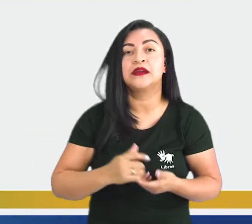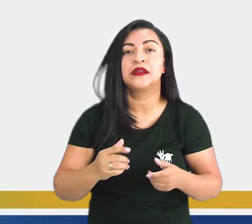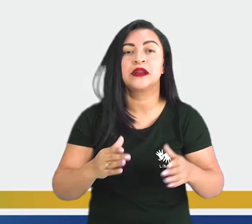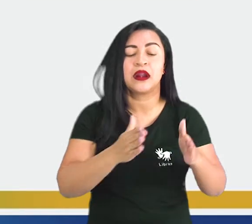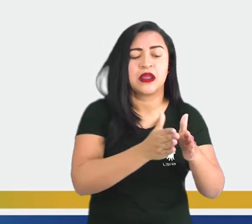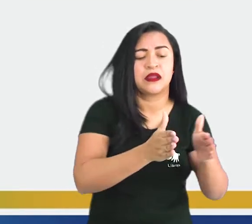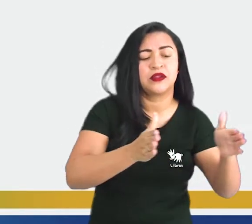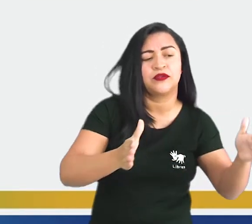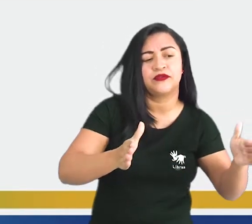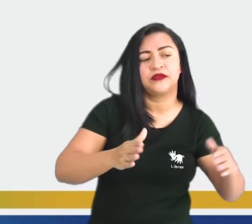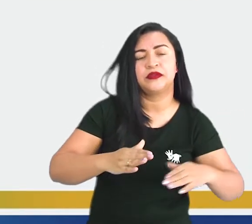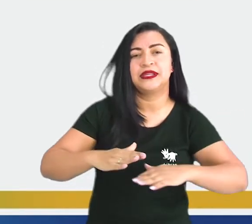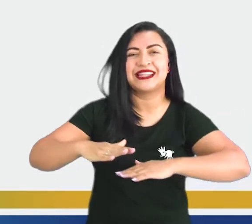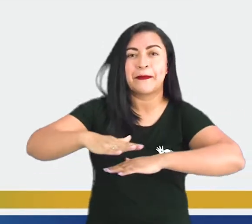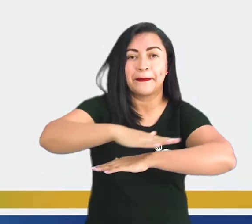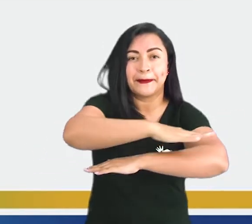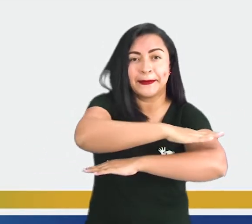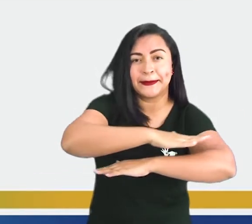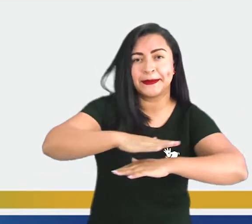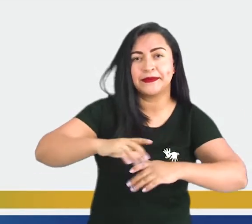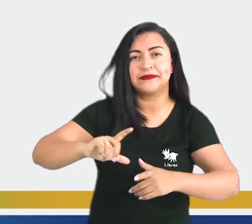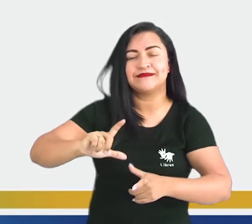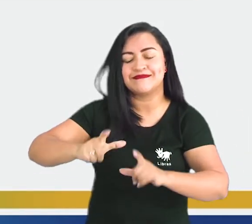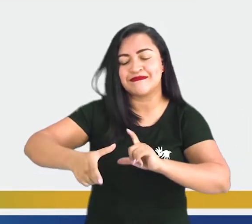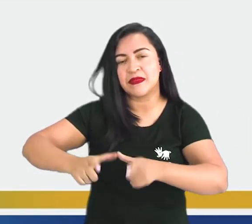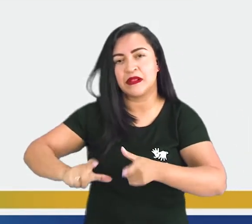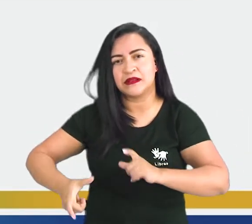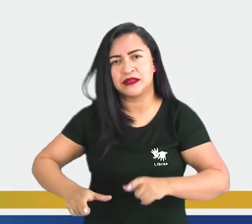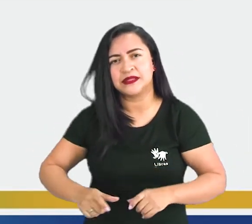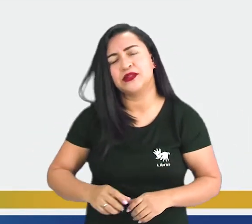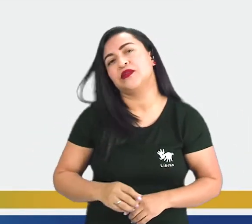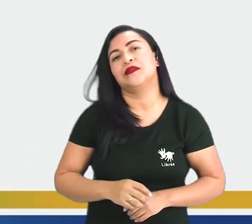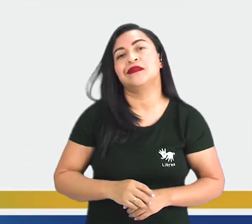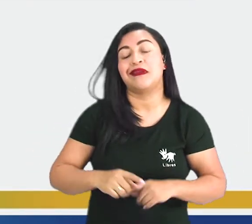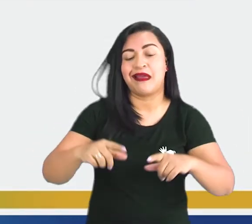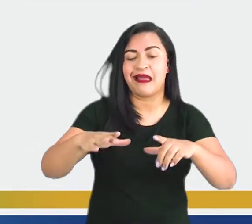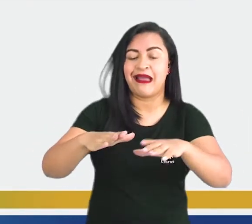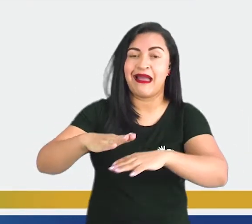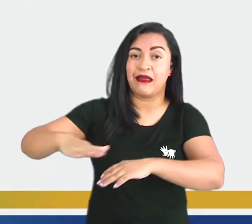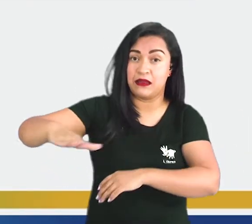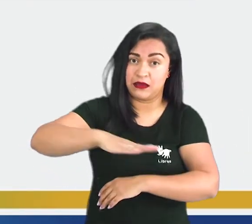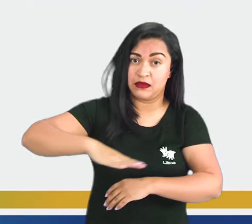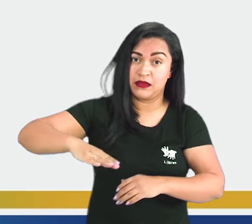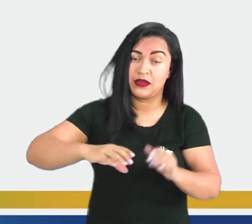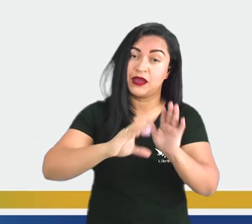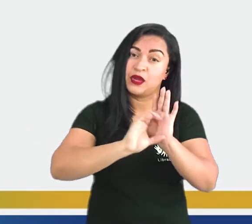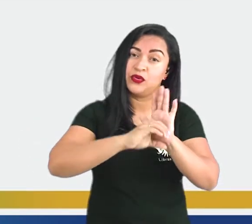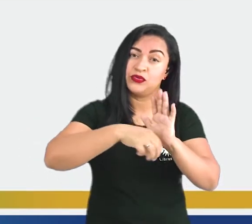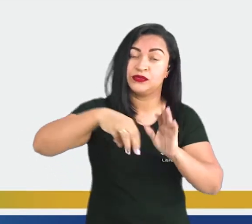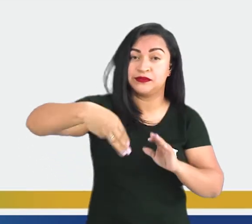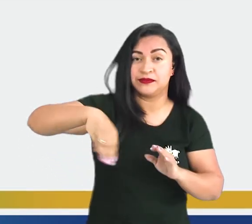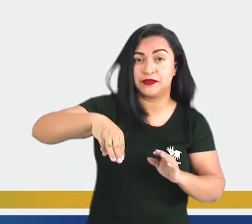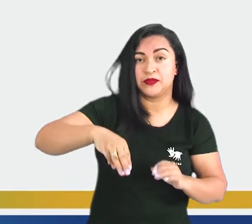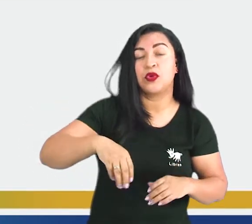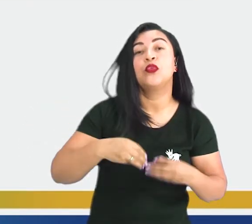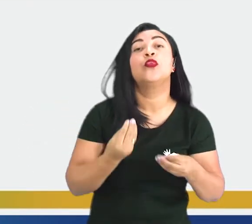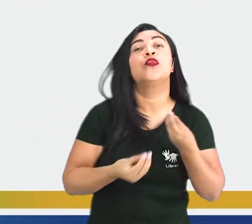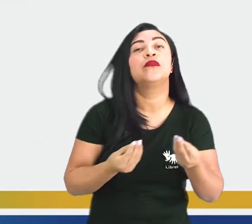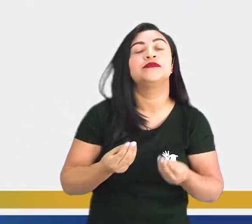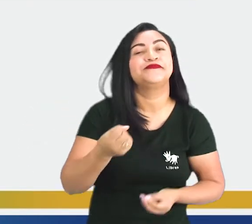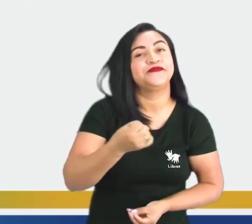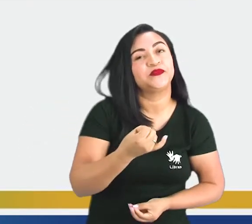geométricas planas. A área, ela vai ser um conceito matemático que pode ser definida como quantidade de